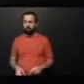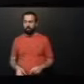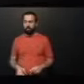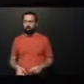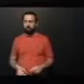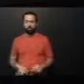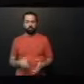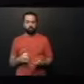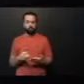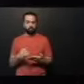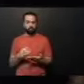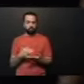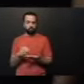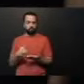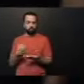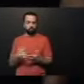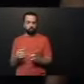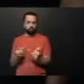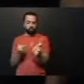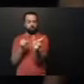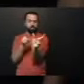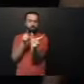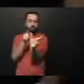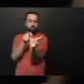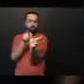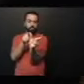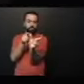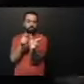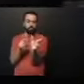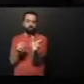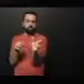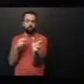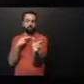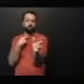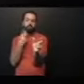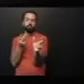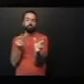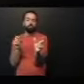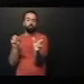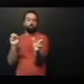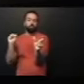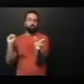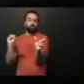da palavra ela tem som de S, de S.